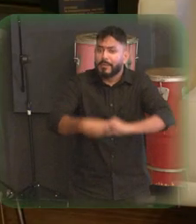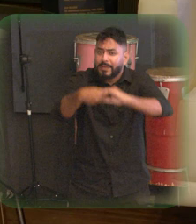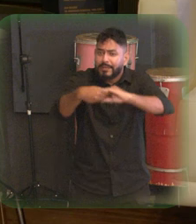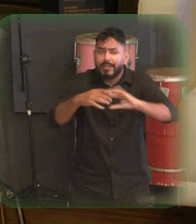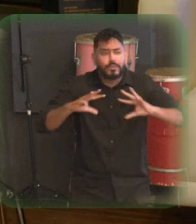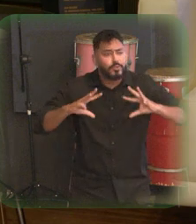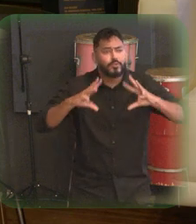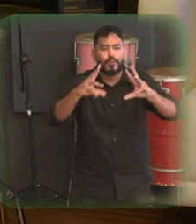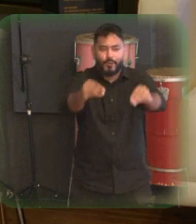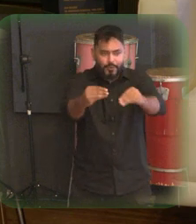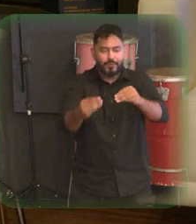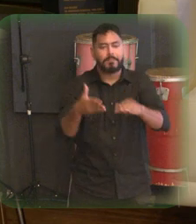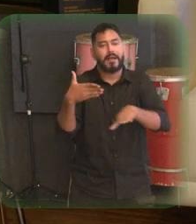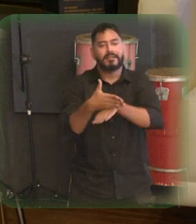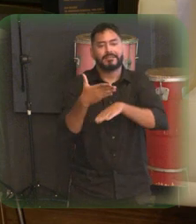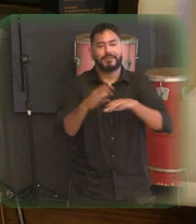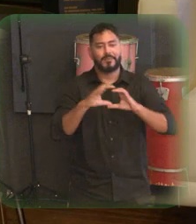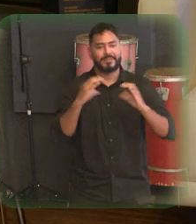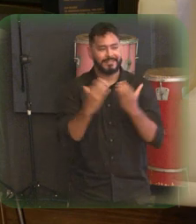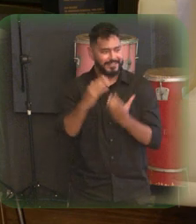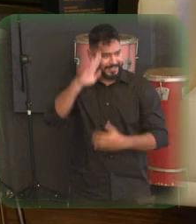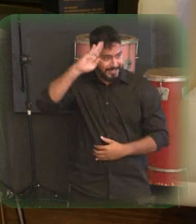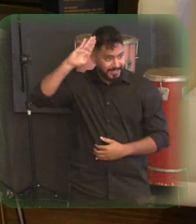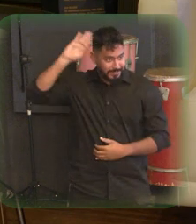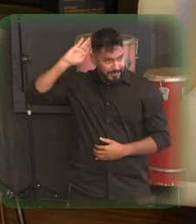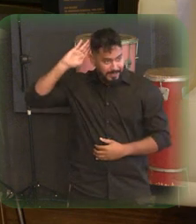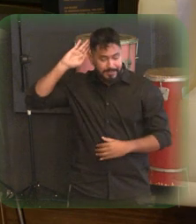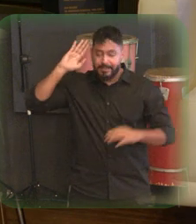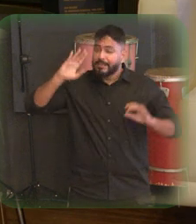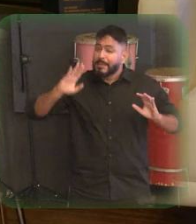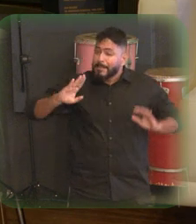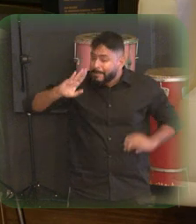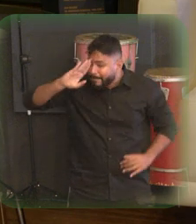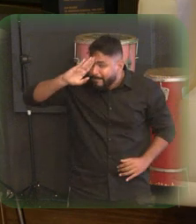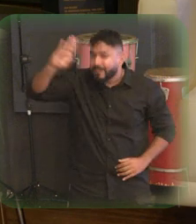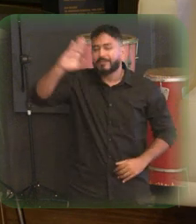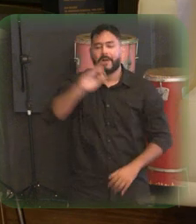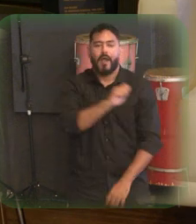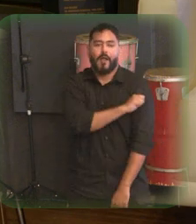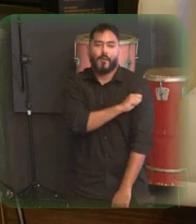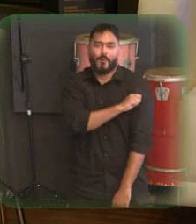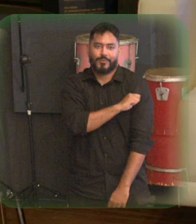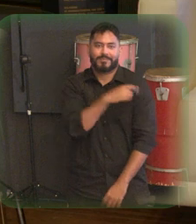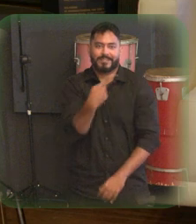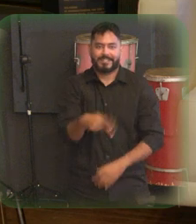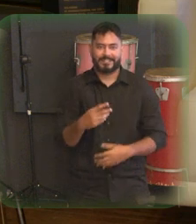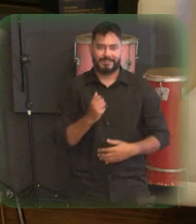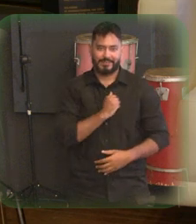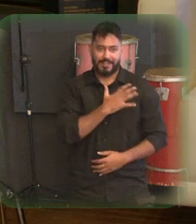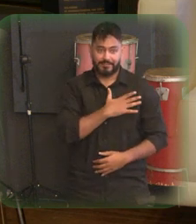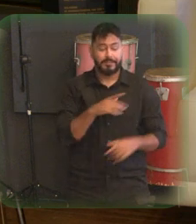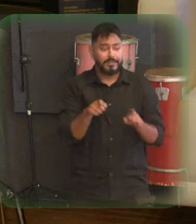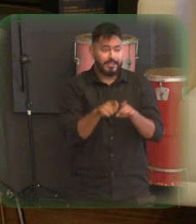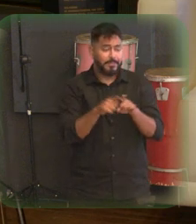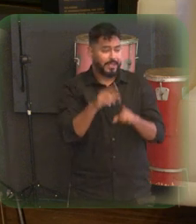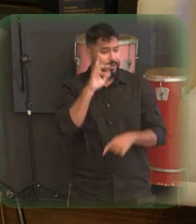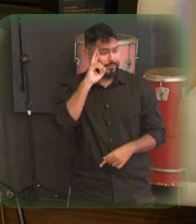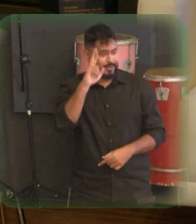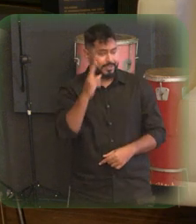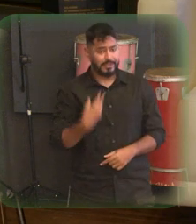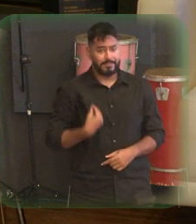fazem essa comunidade acadêmica, né, especialmente aos nossos estudantes, e quero cumprimentar as autoridades que aqui se